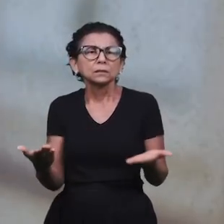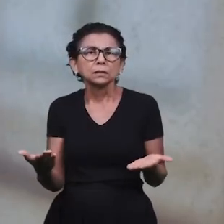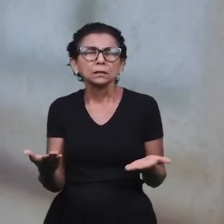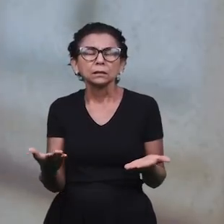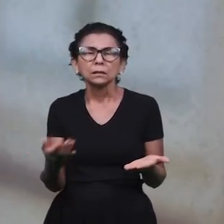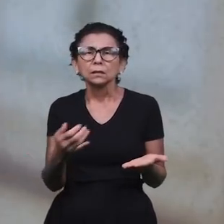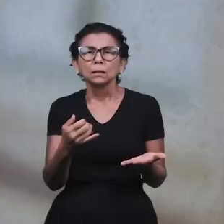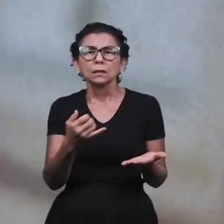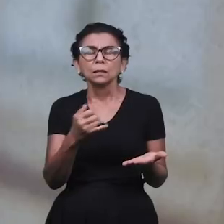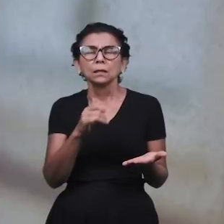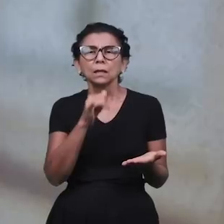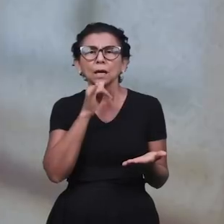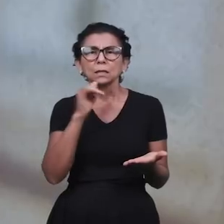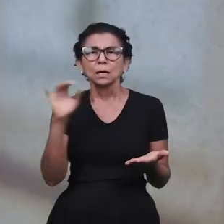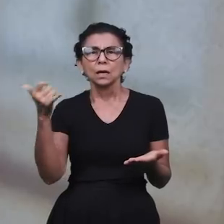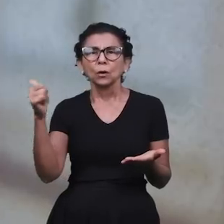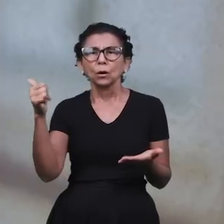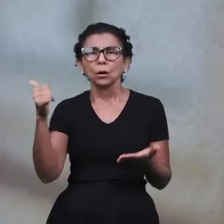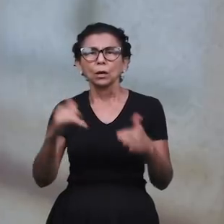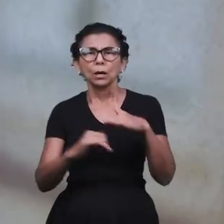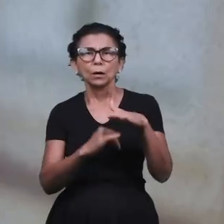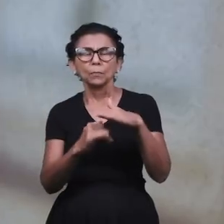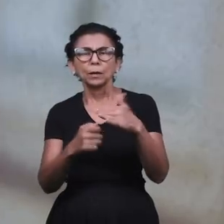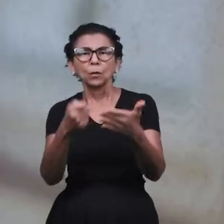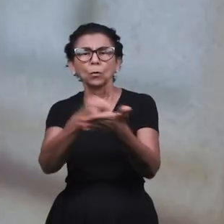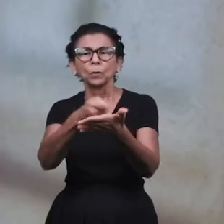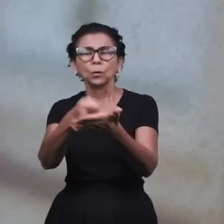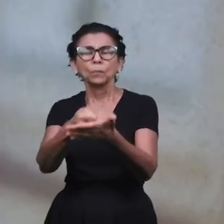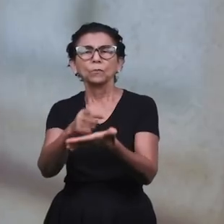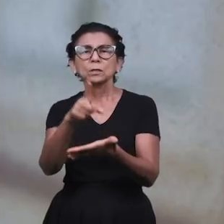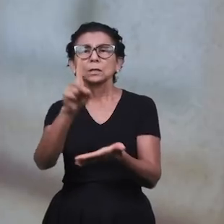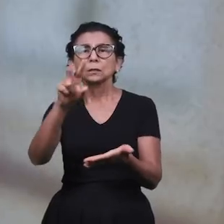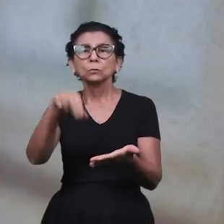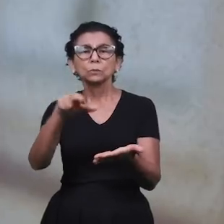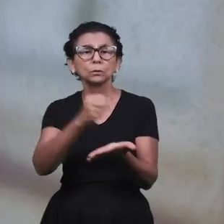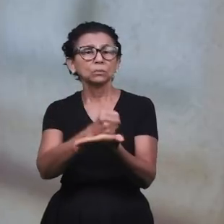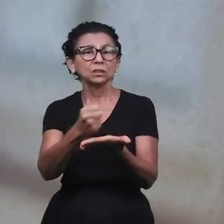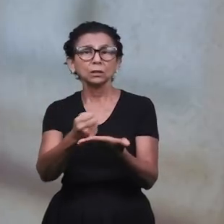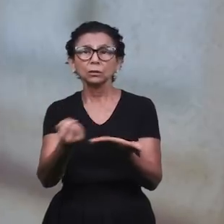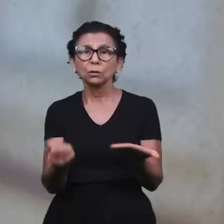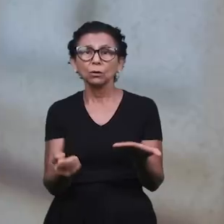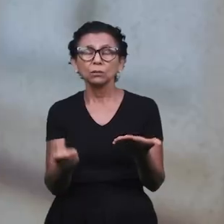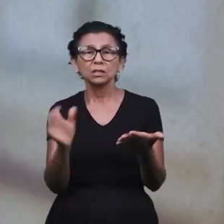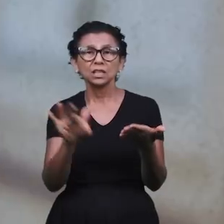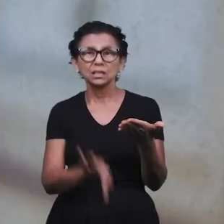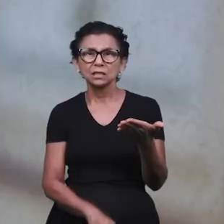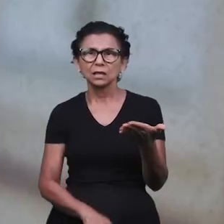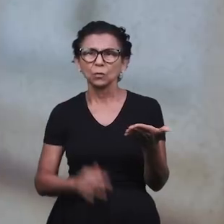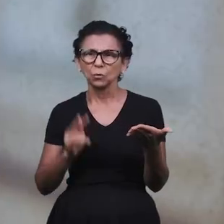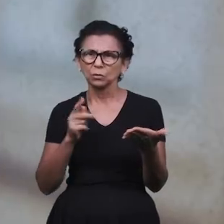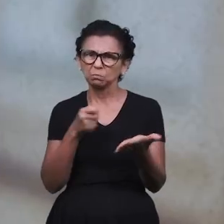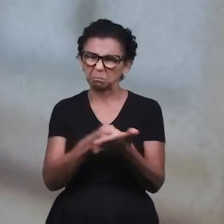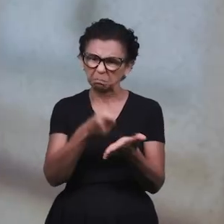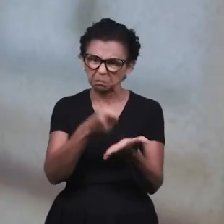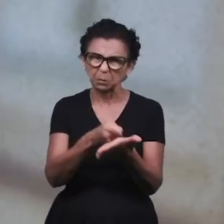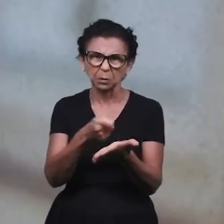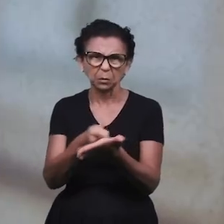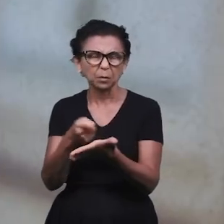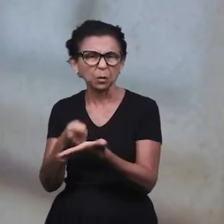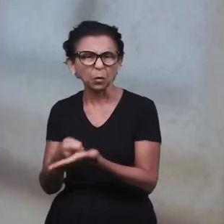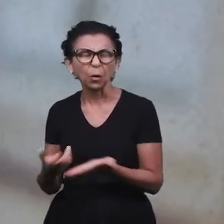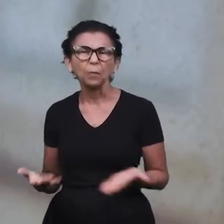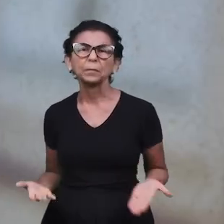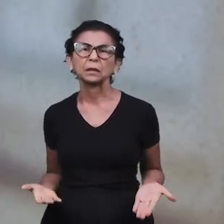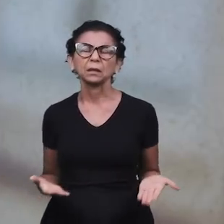de celular cobrando um serviço que você nunca contratou, um serviço que você encerrou e ela continua cobrando por isso,